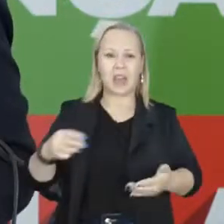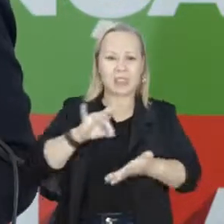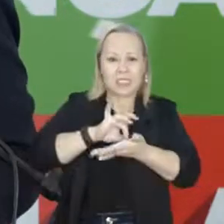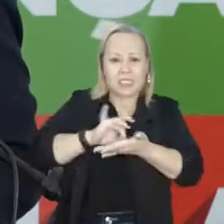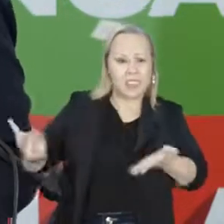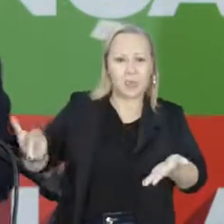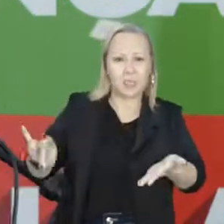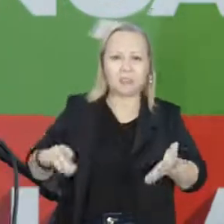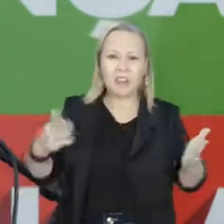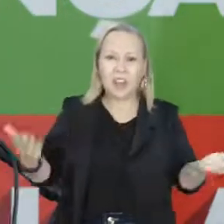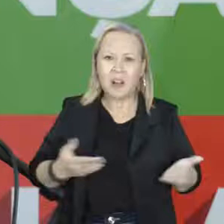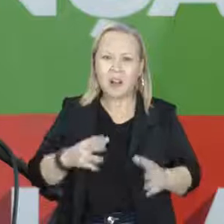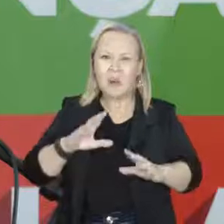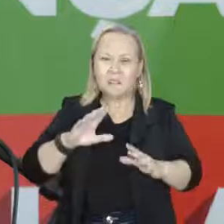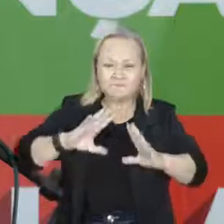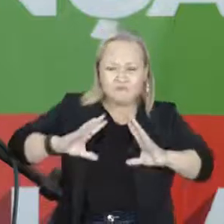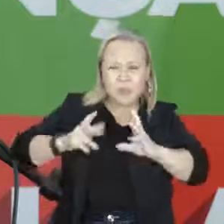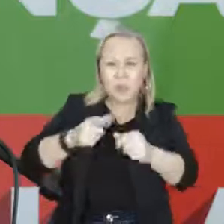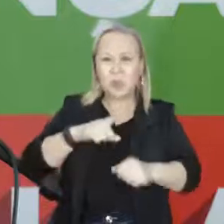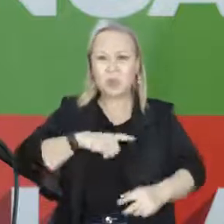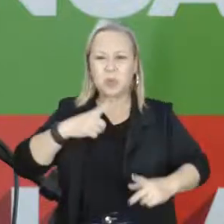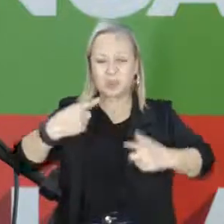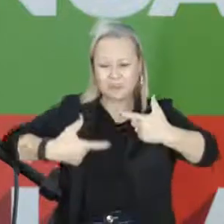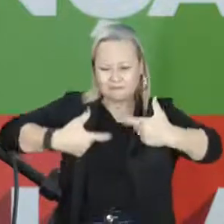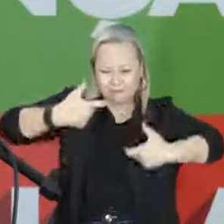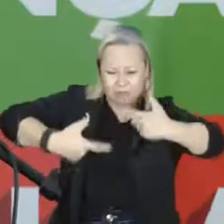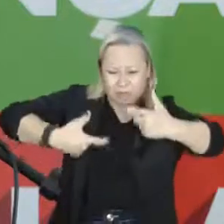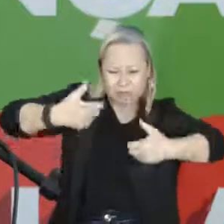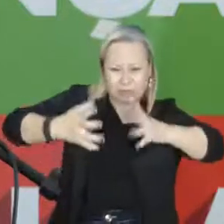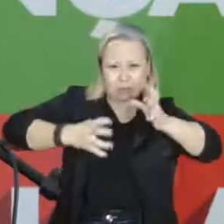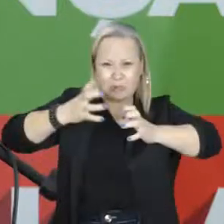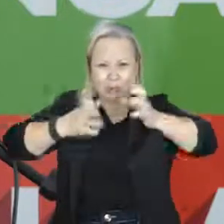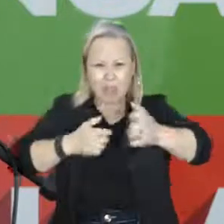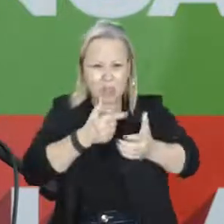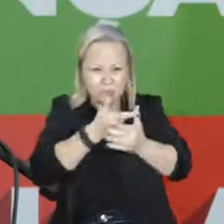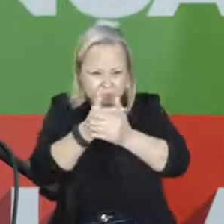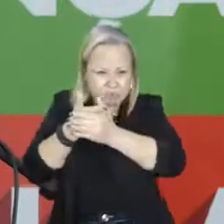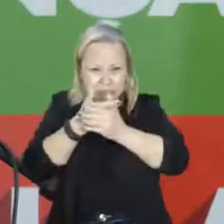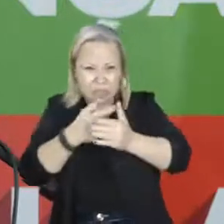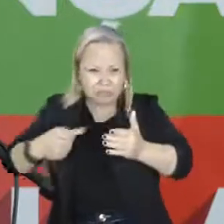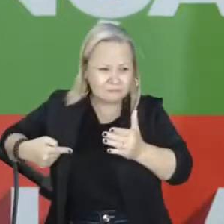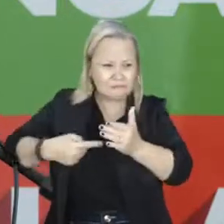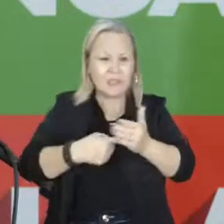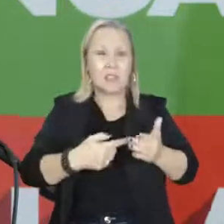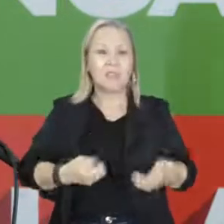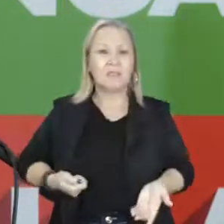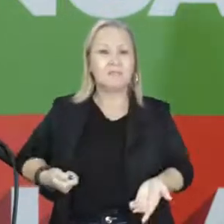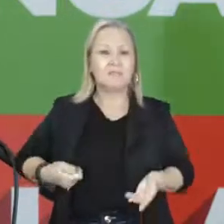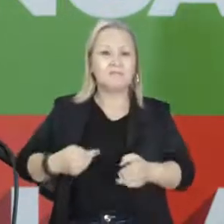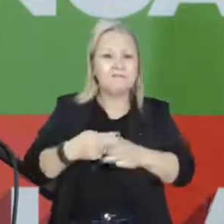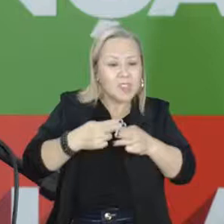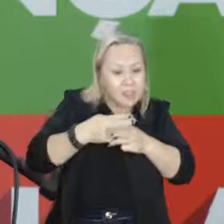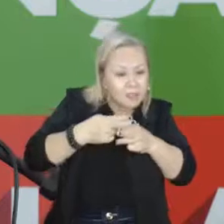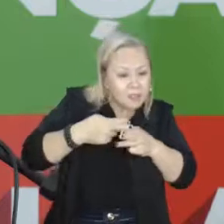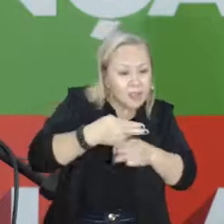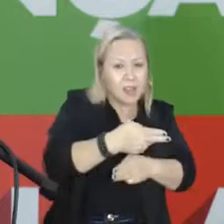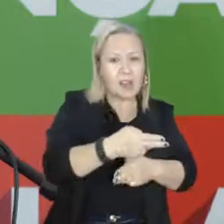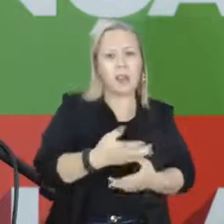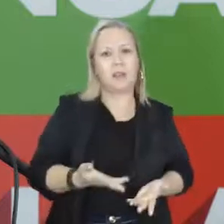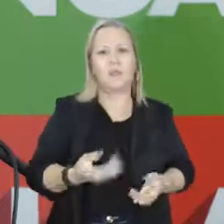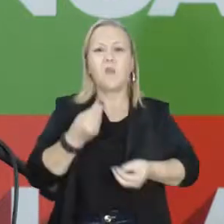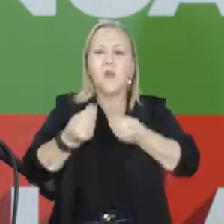guerra. Tudo virou razão, sabe, de tiro, de facada. Não é possível. Então, com muita